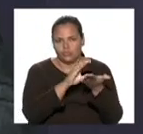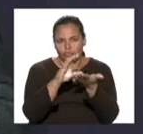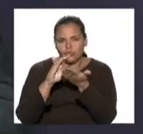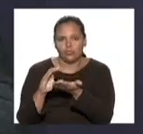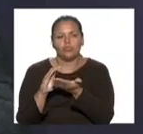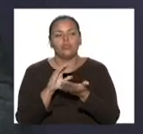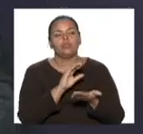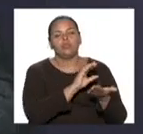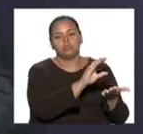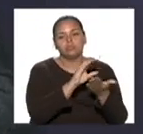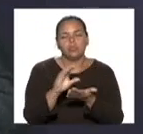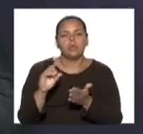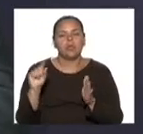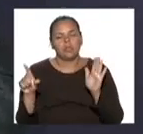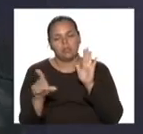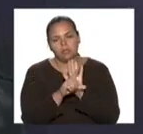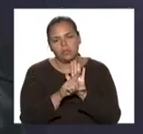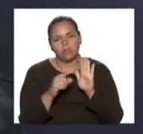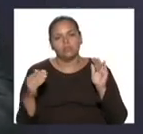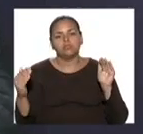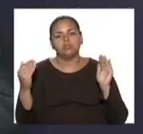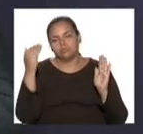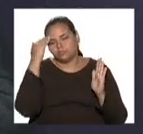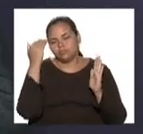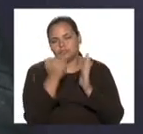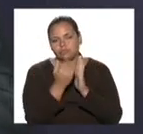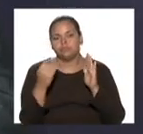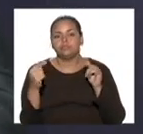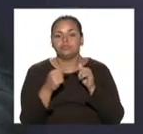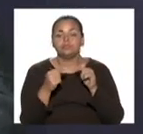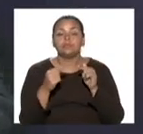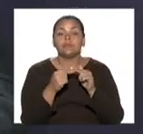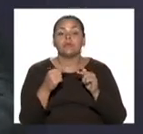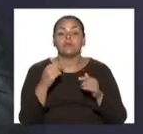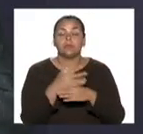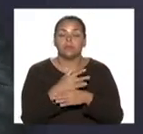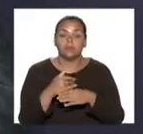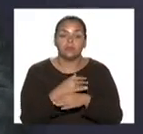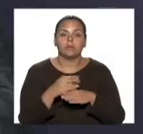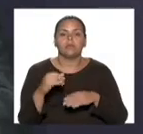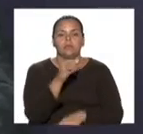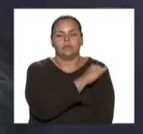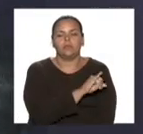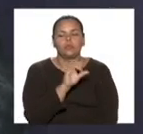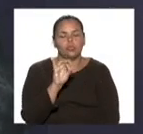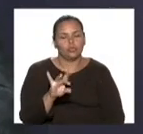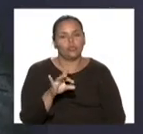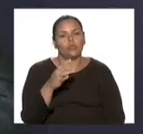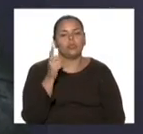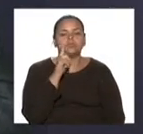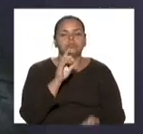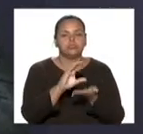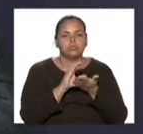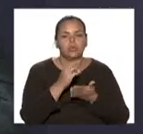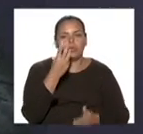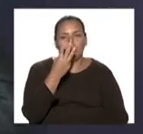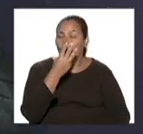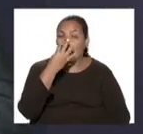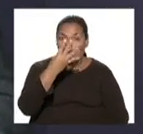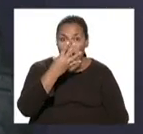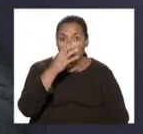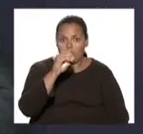desses recursos de acordo com a lei, porque a cidade do Rio de Janeiro só pode receber até 40% dos